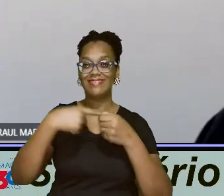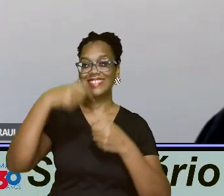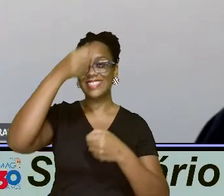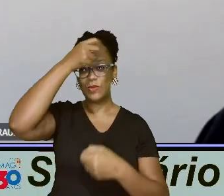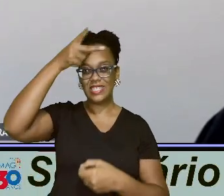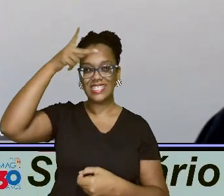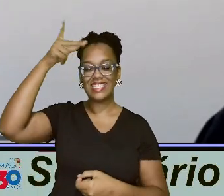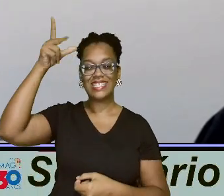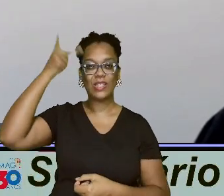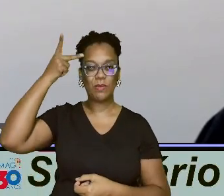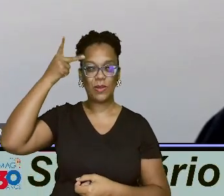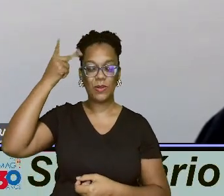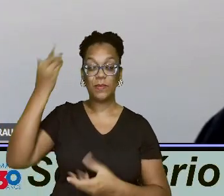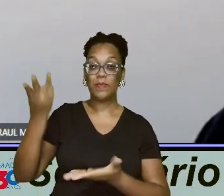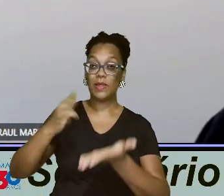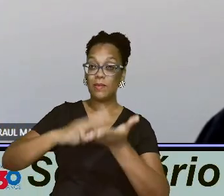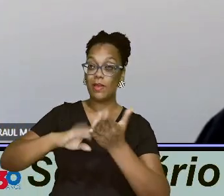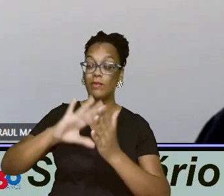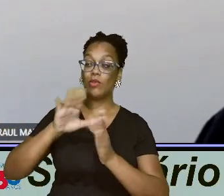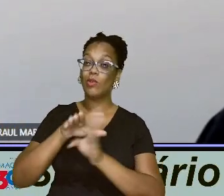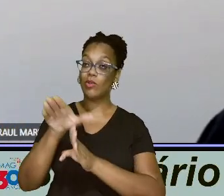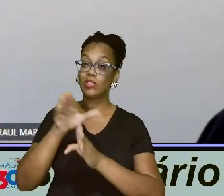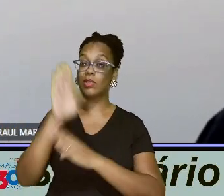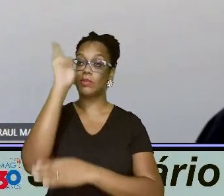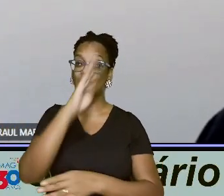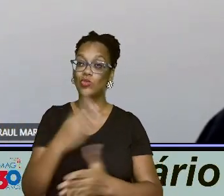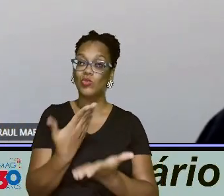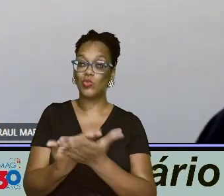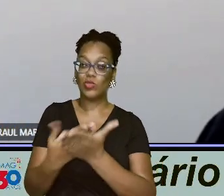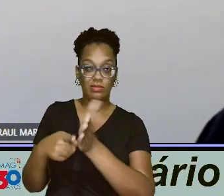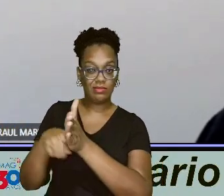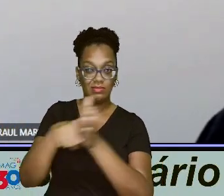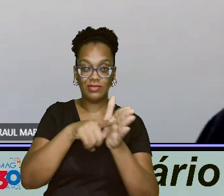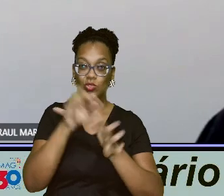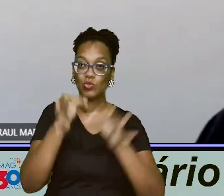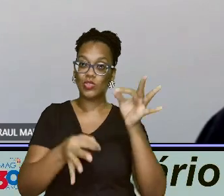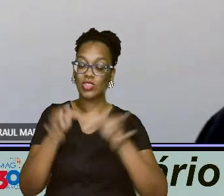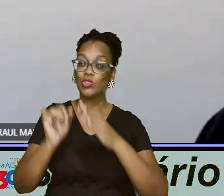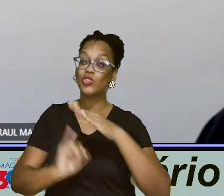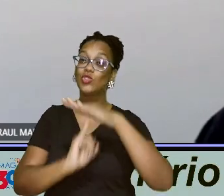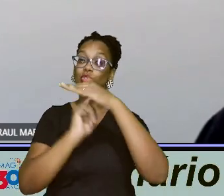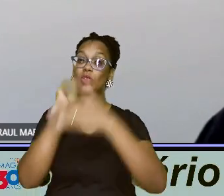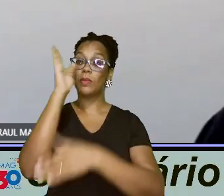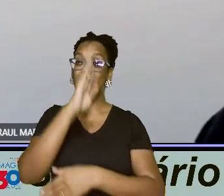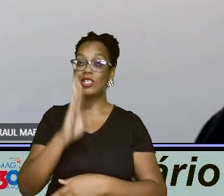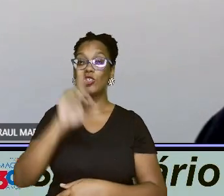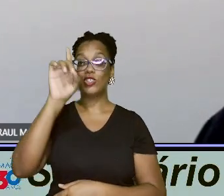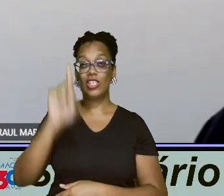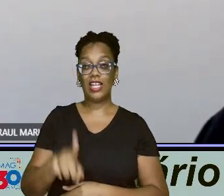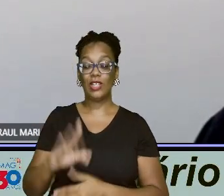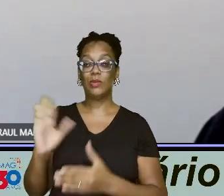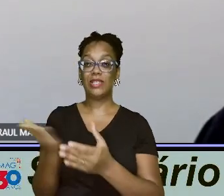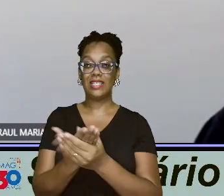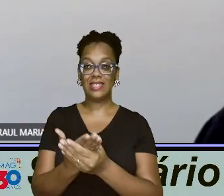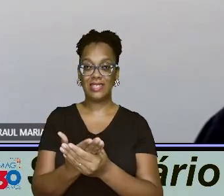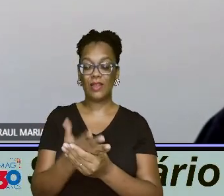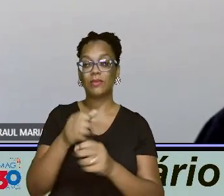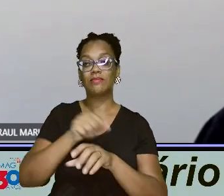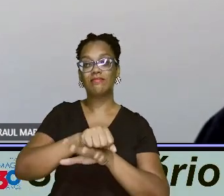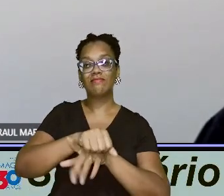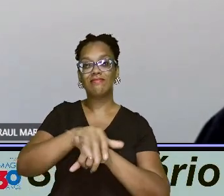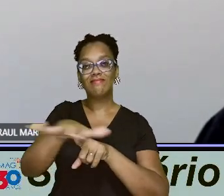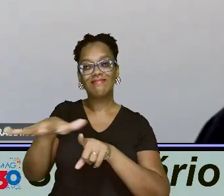do Conselho Brasileiro de Estudos e Pesquisas Judiciais, do Instituto Brasileiro de Direito Processual, da Rede de Pesquisa Justiça Civil e